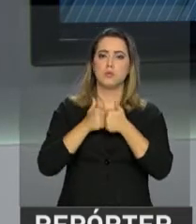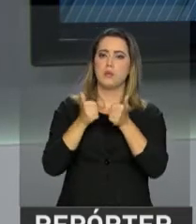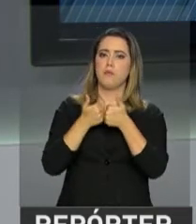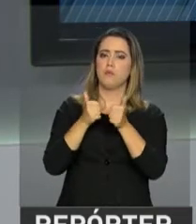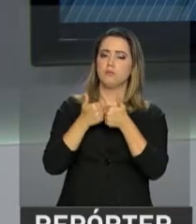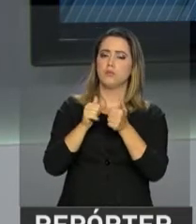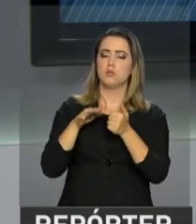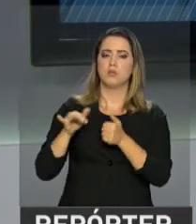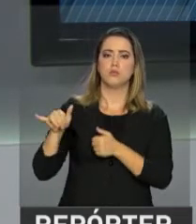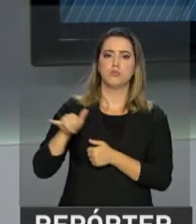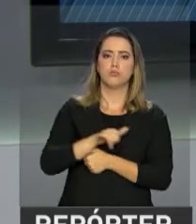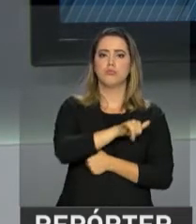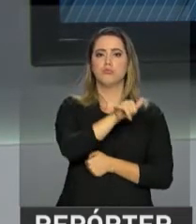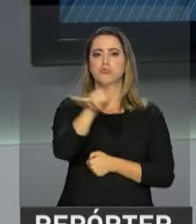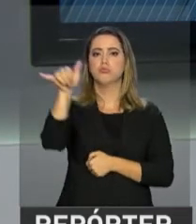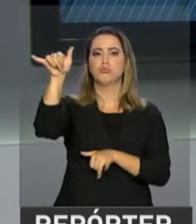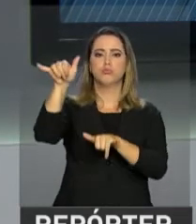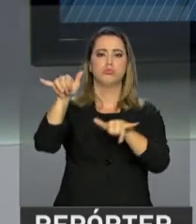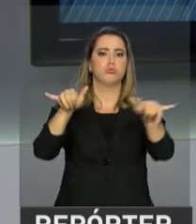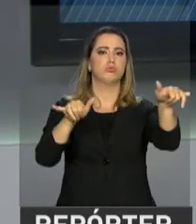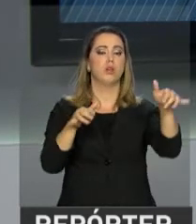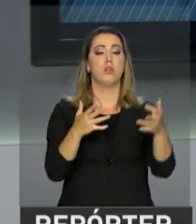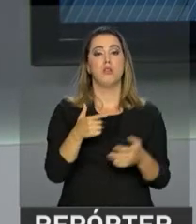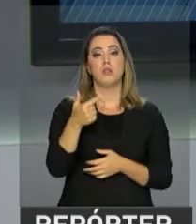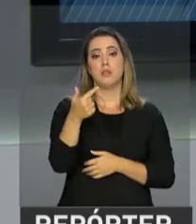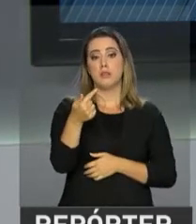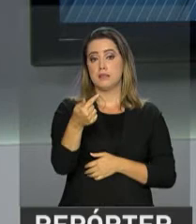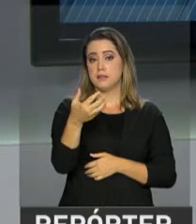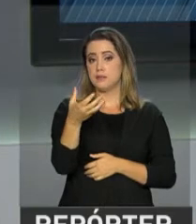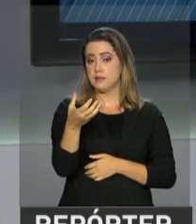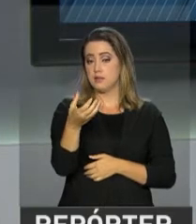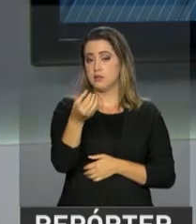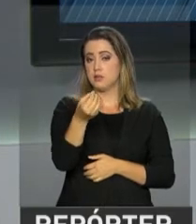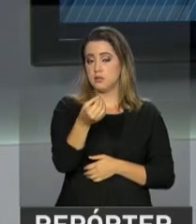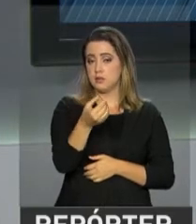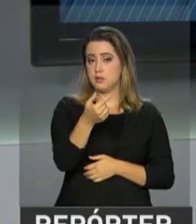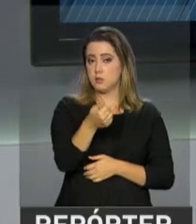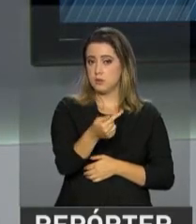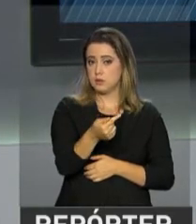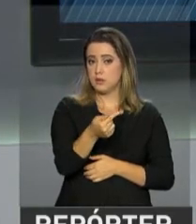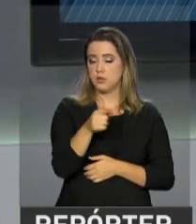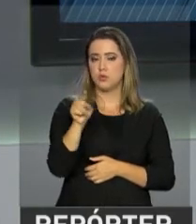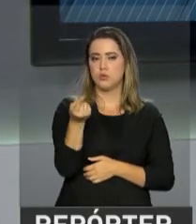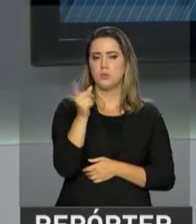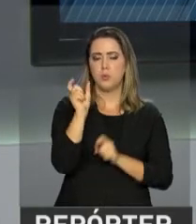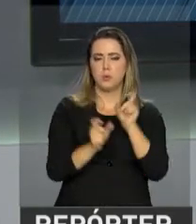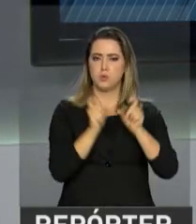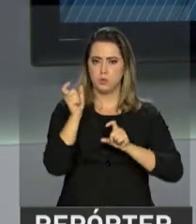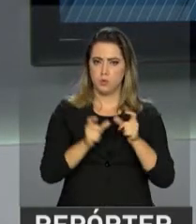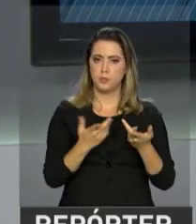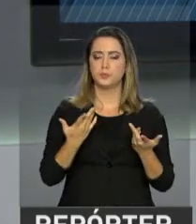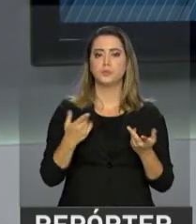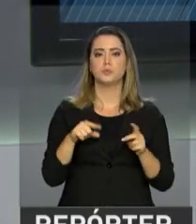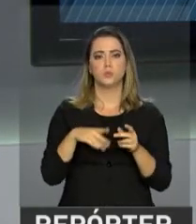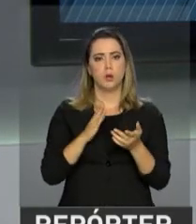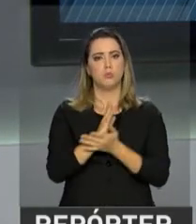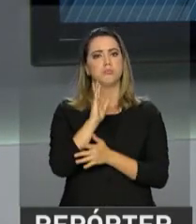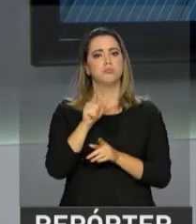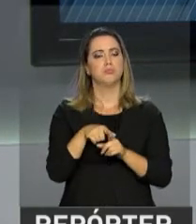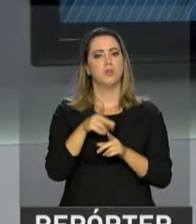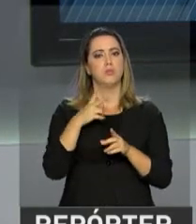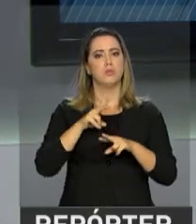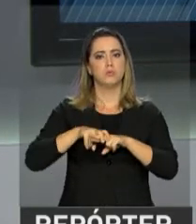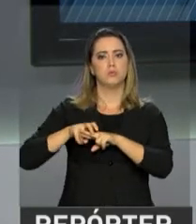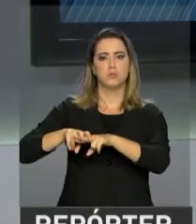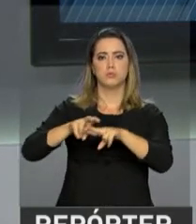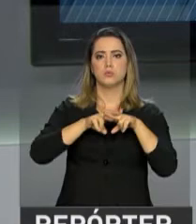Foram 707 mil passageiros. Segundo a Agência Nacional de Aviação Civil, a ANAC, a taxa de aproveitamento dos